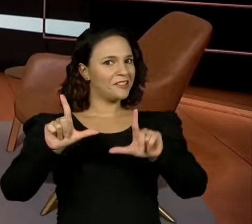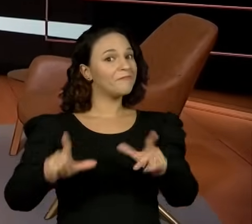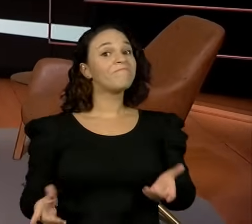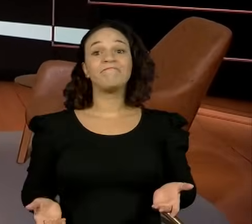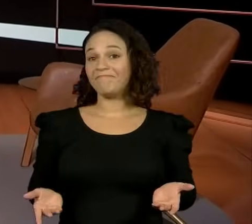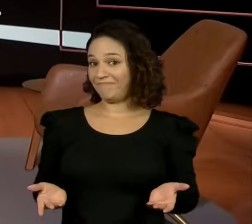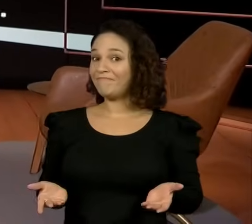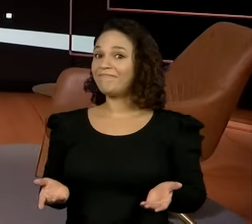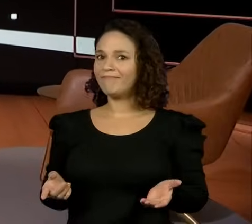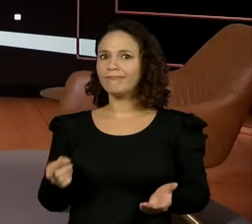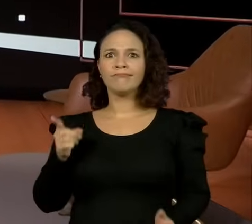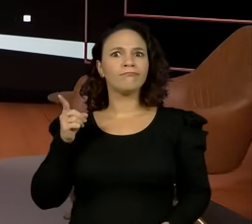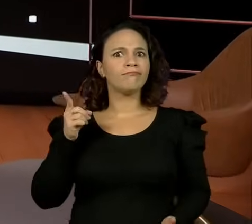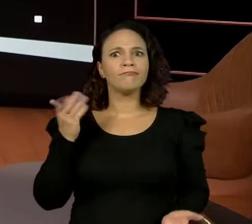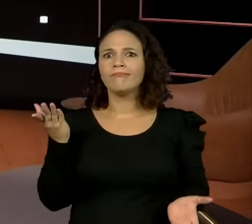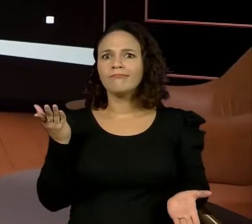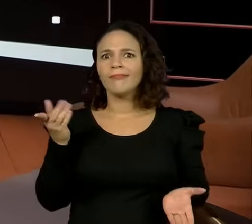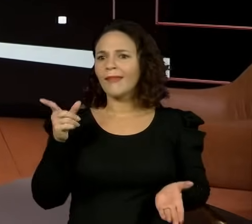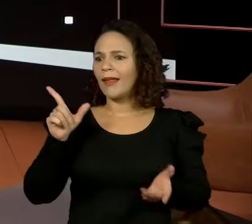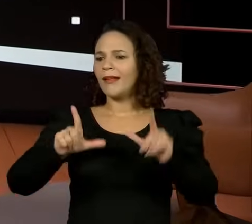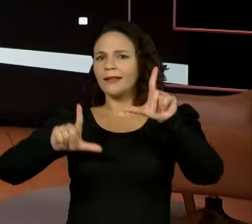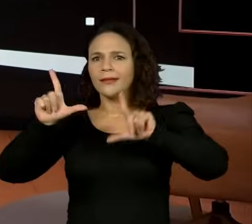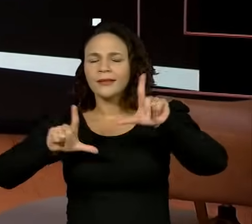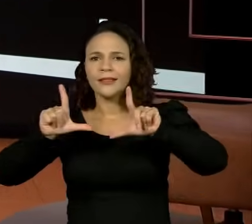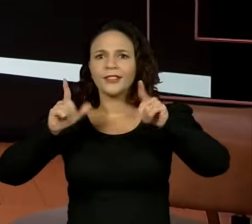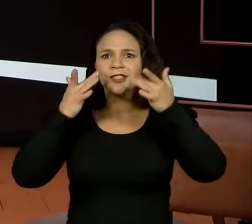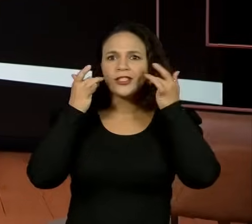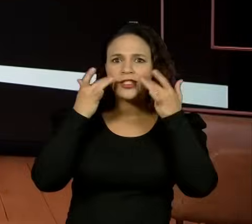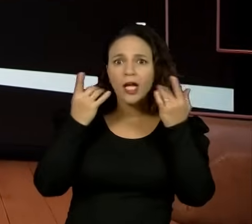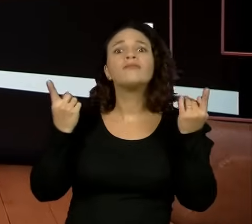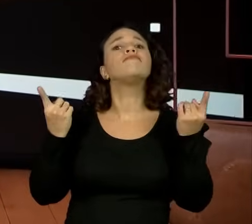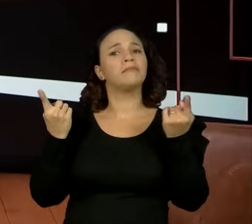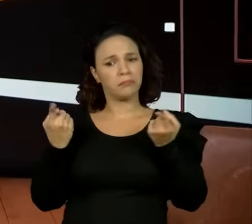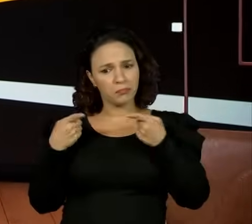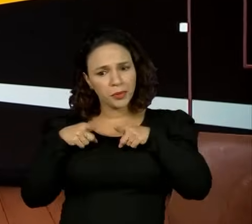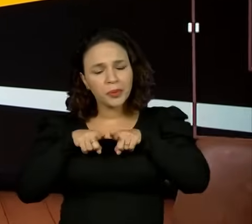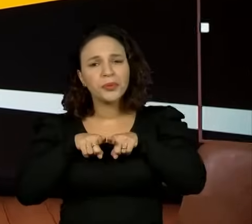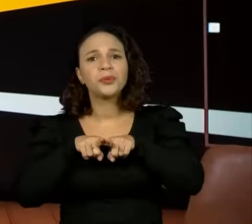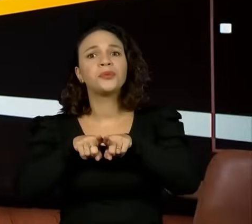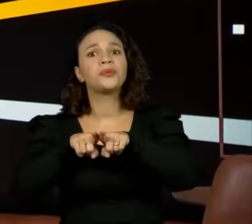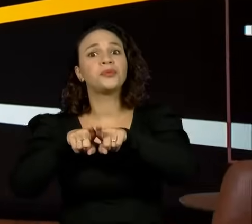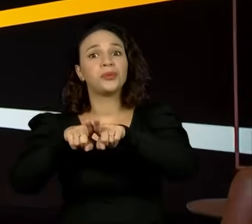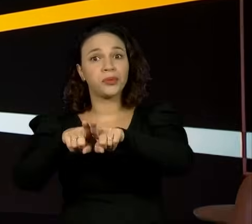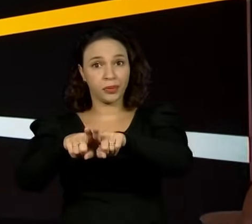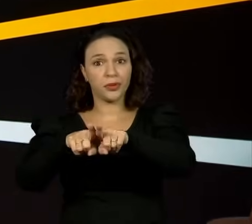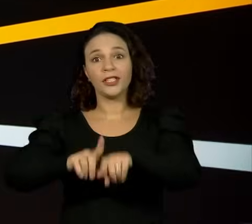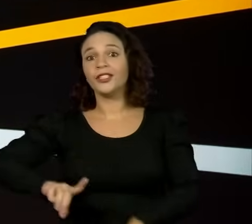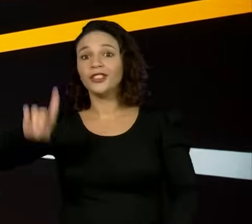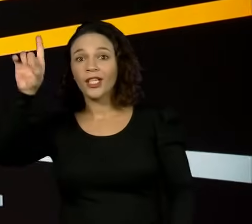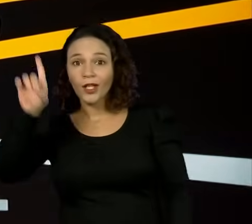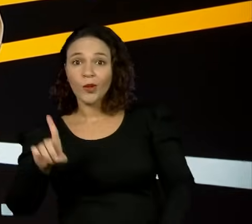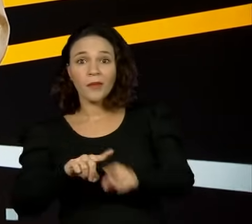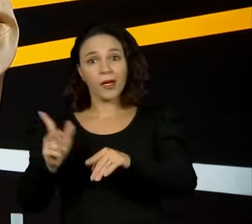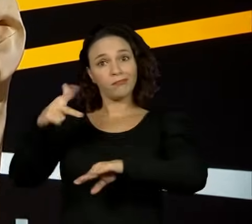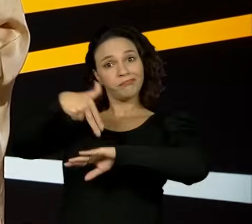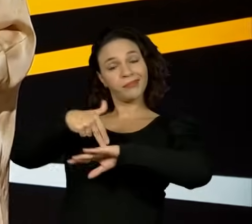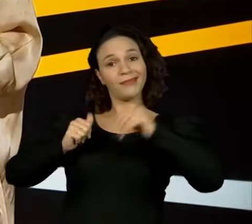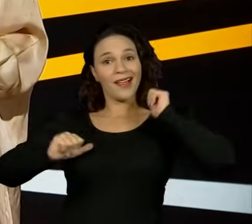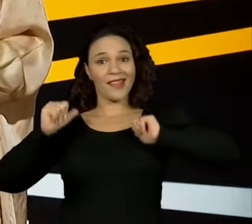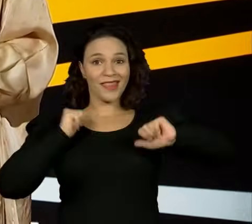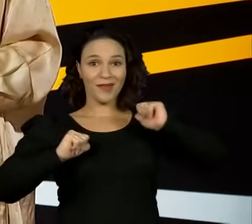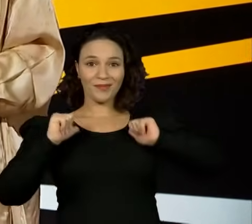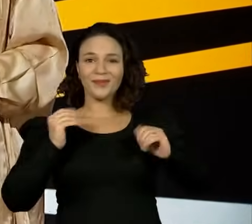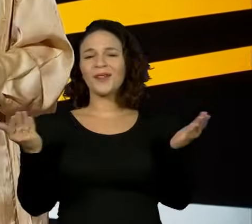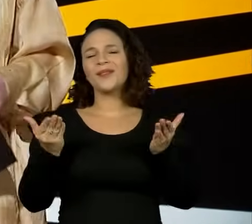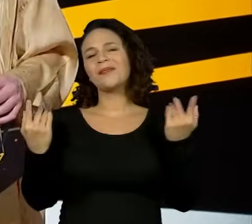é, e fez isso sem nunca abandonar os palcos. Atuando e dirigindo em inúmeros espetáculos. O Persona tem o prazer